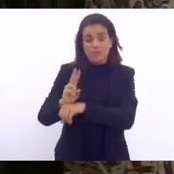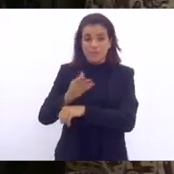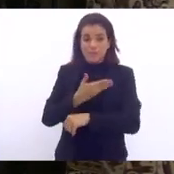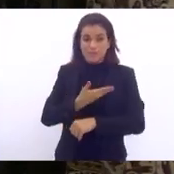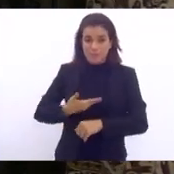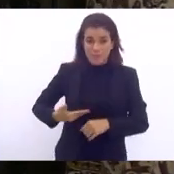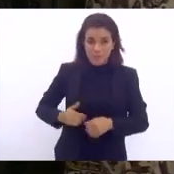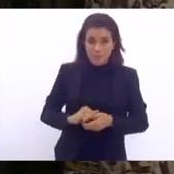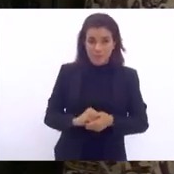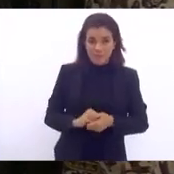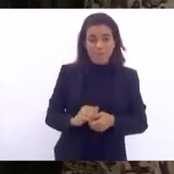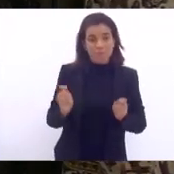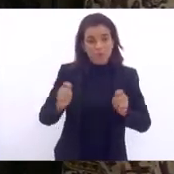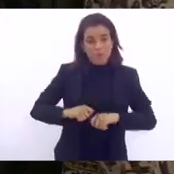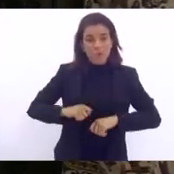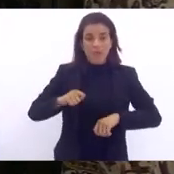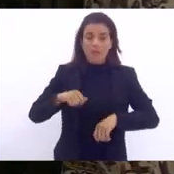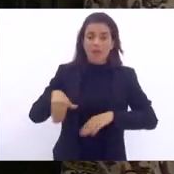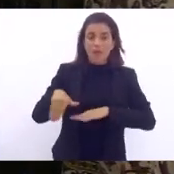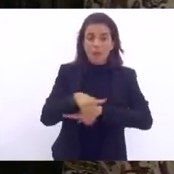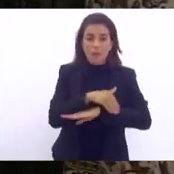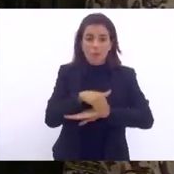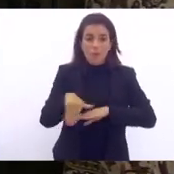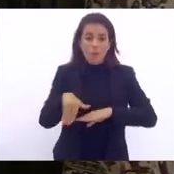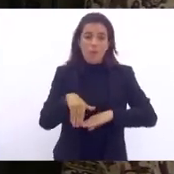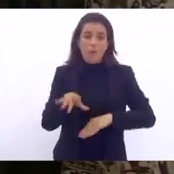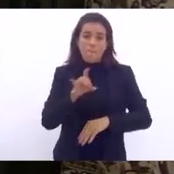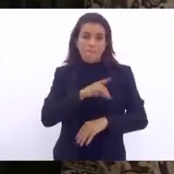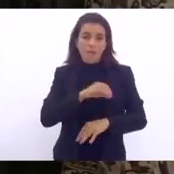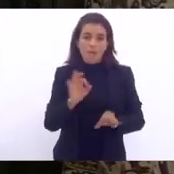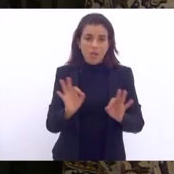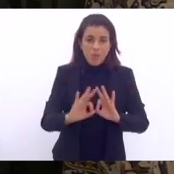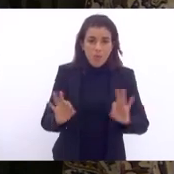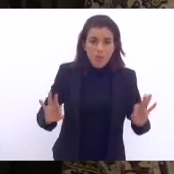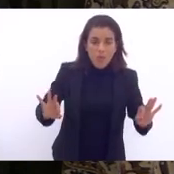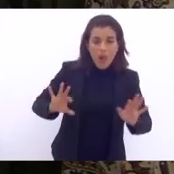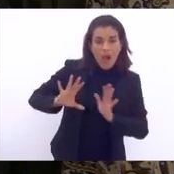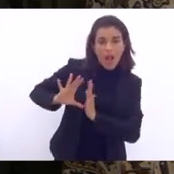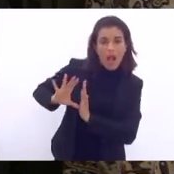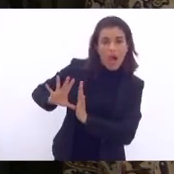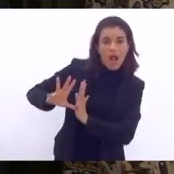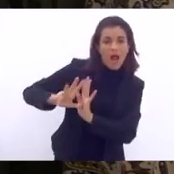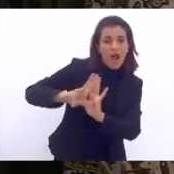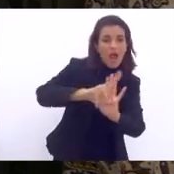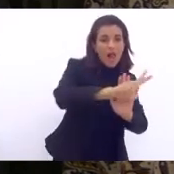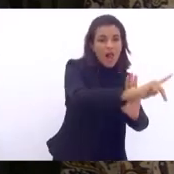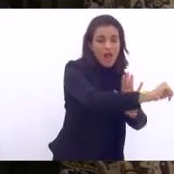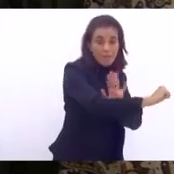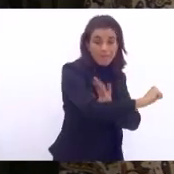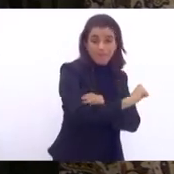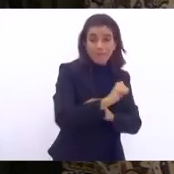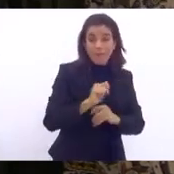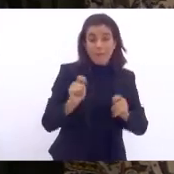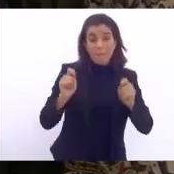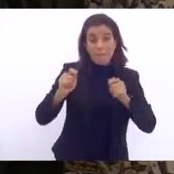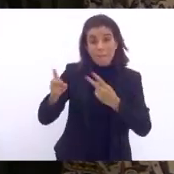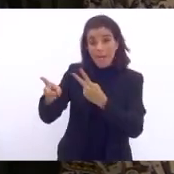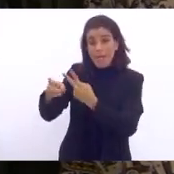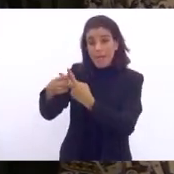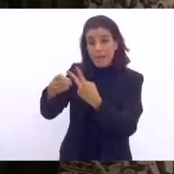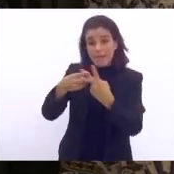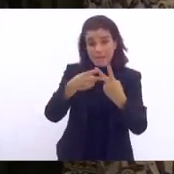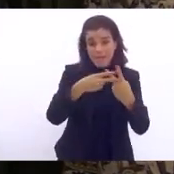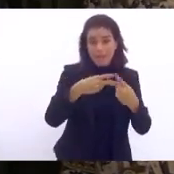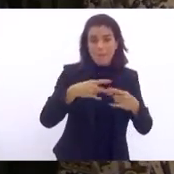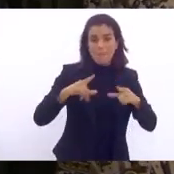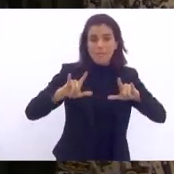a arrastão, perseguir o dinheiro, prender as quadrilhas, seja narcotraficante, seja miliciano, enfim, não ter mais